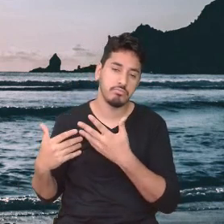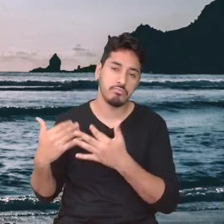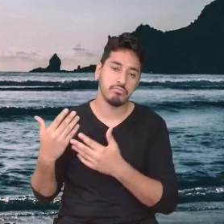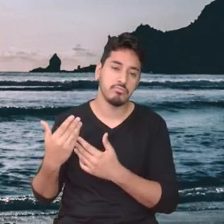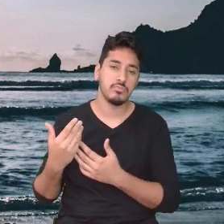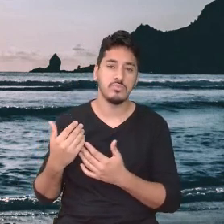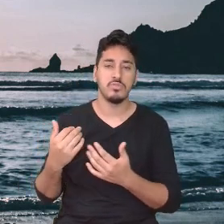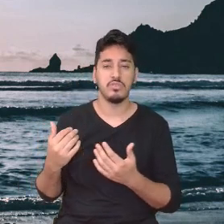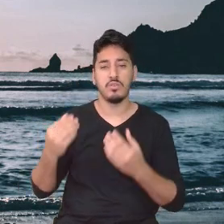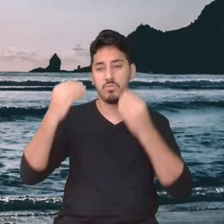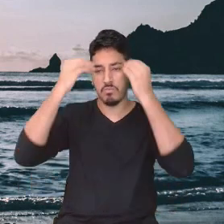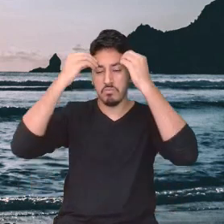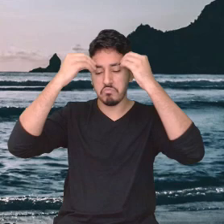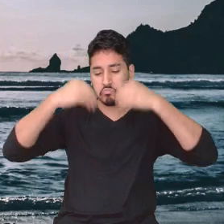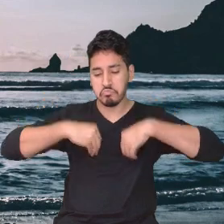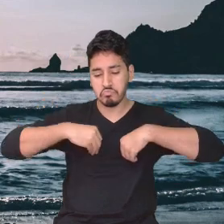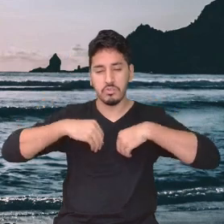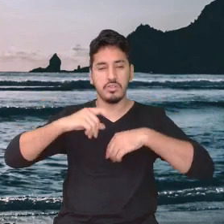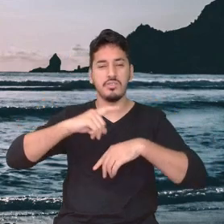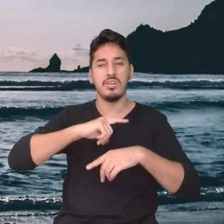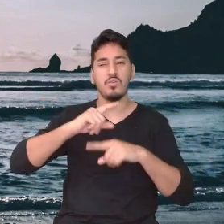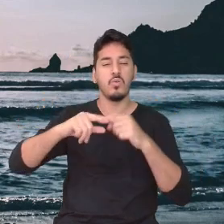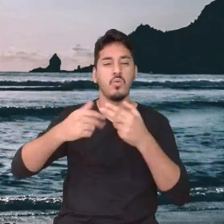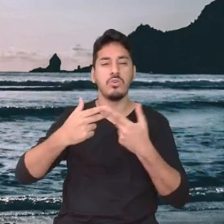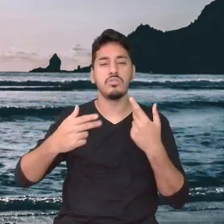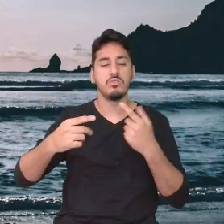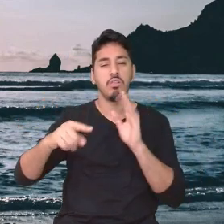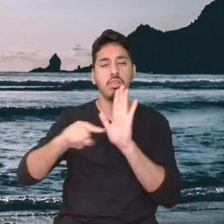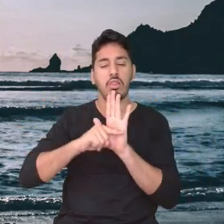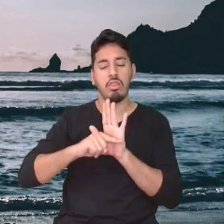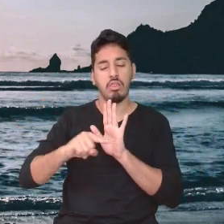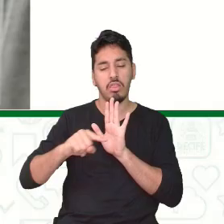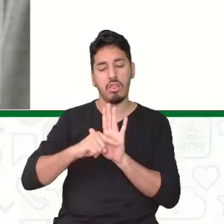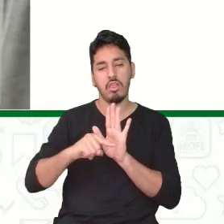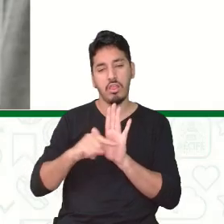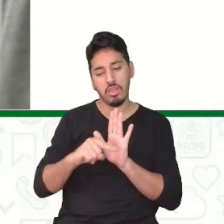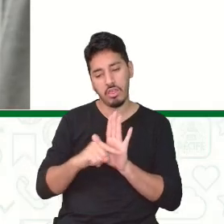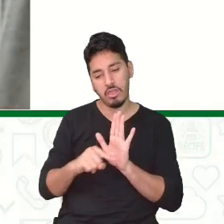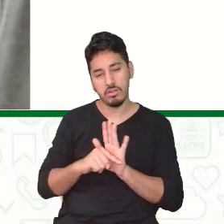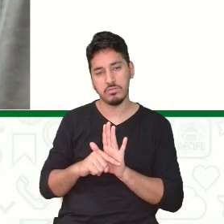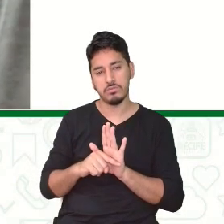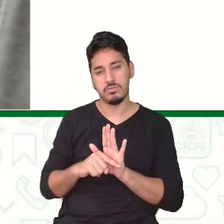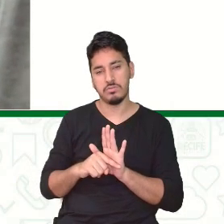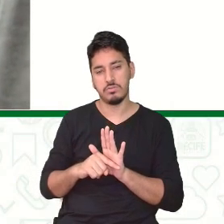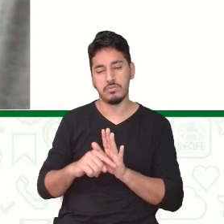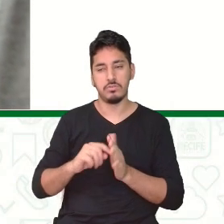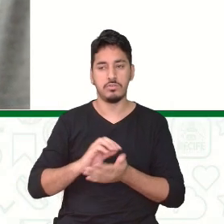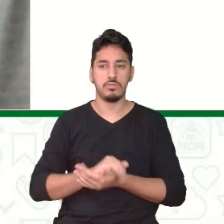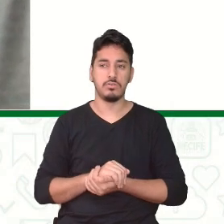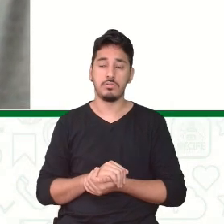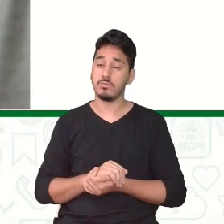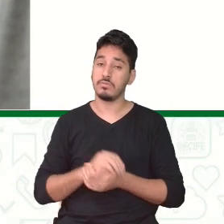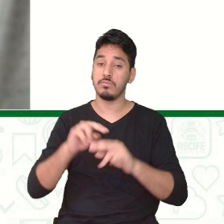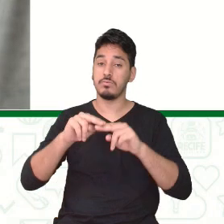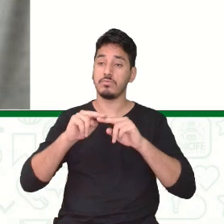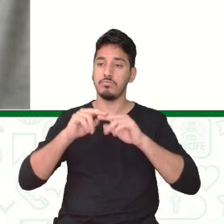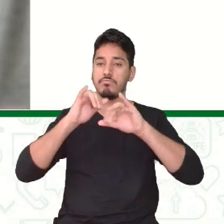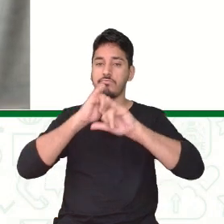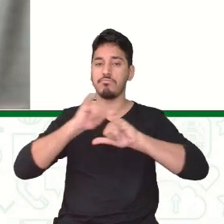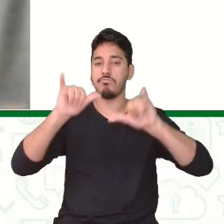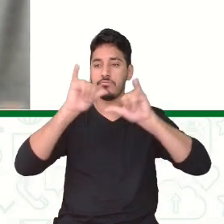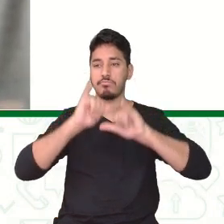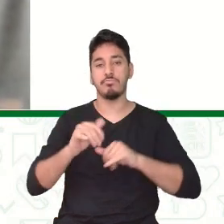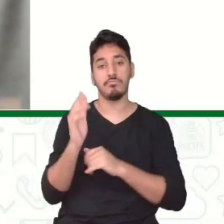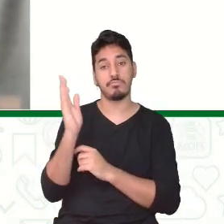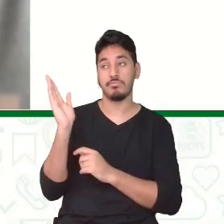se prejudicando, tendo ações que são negativas para si e para suas relações, né? Então, por isso, uma campanha como essa,